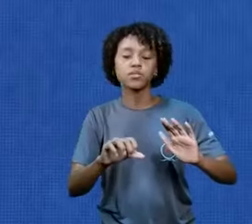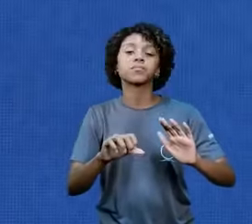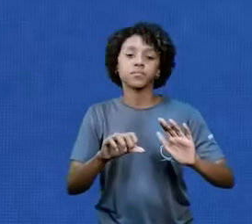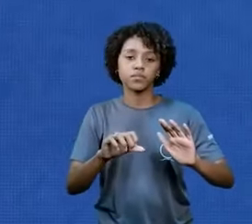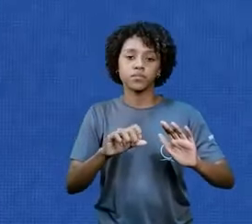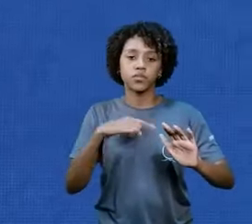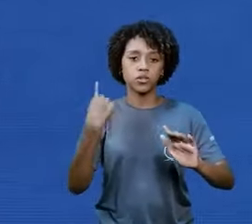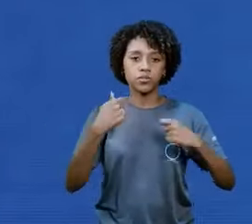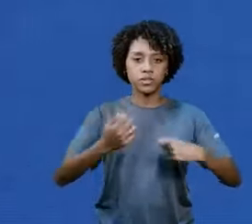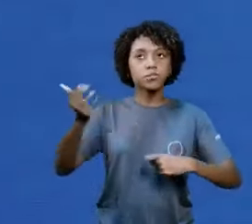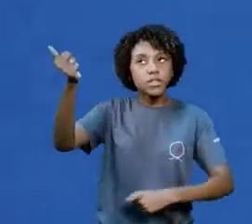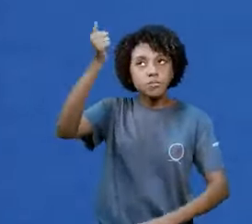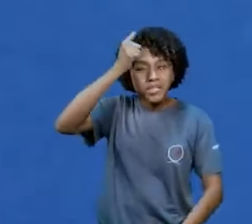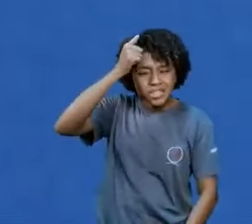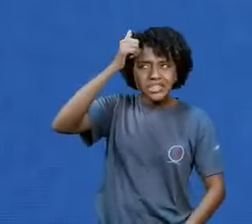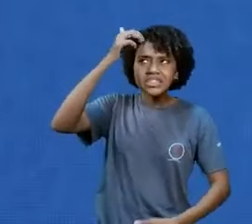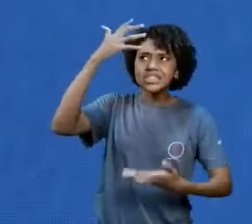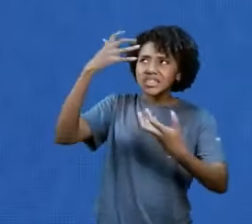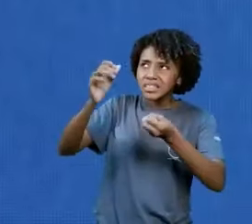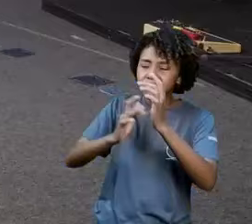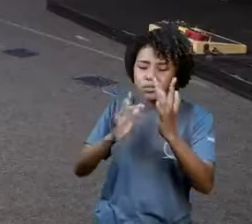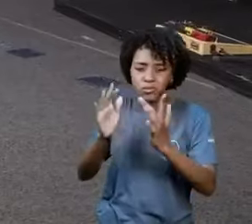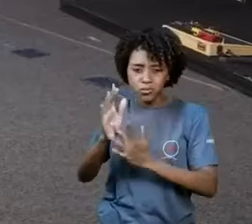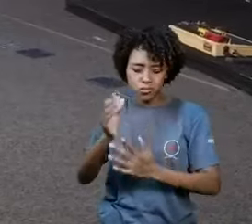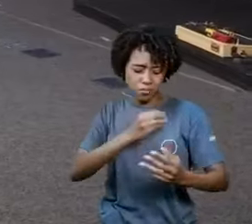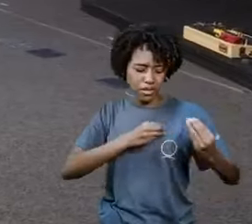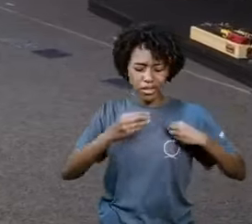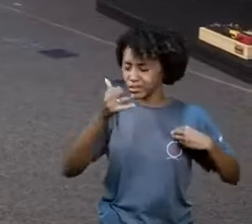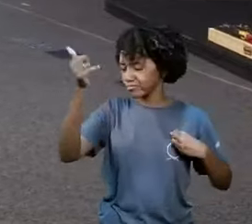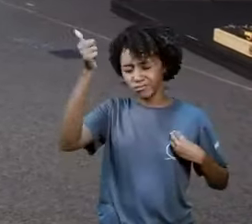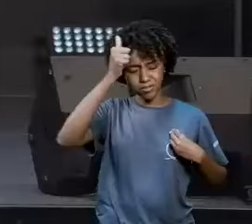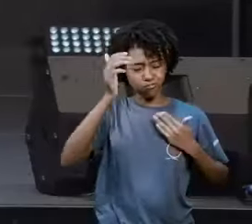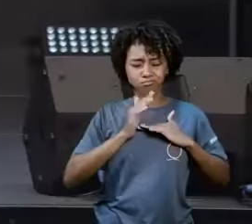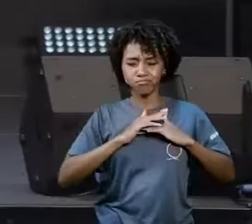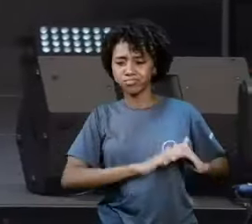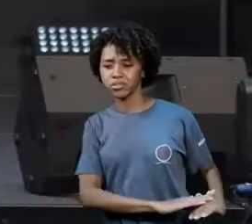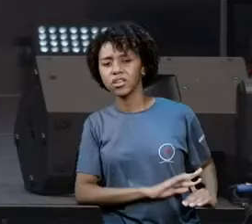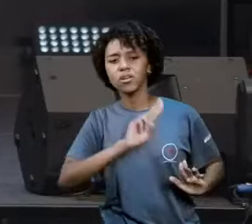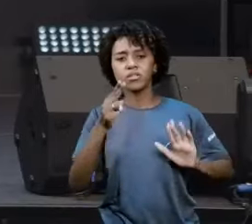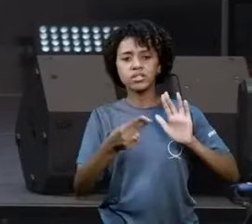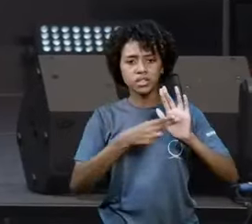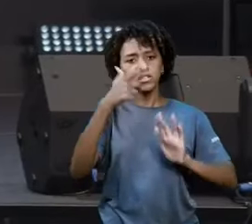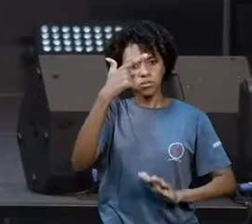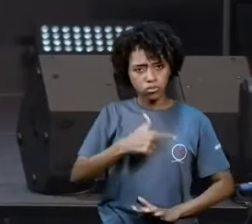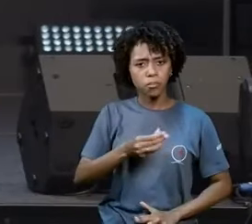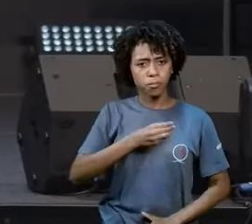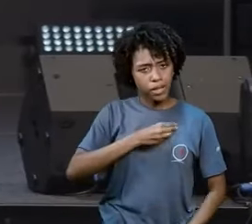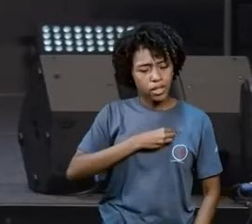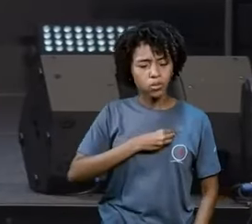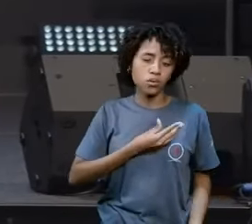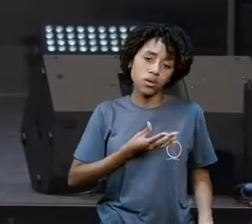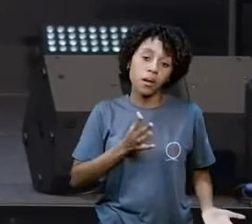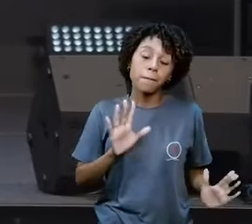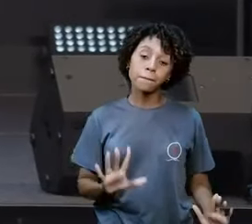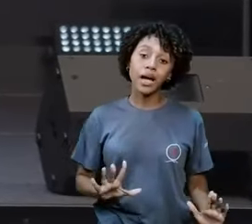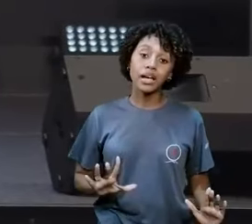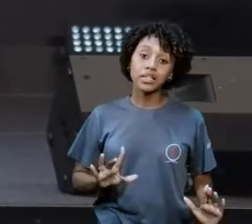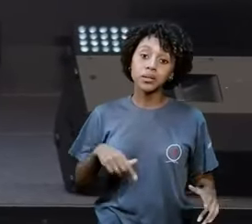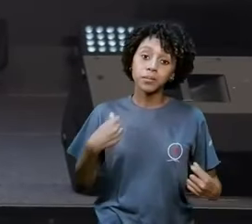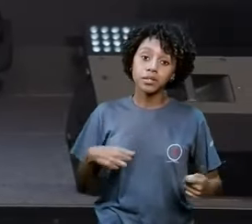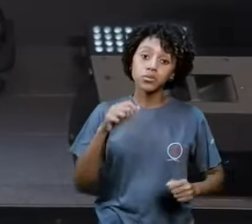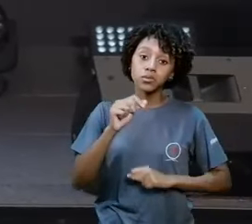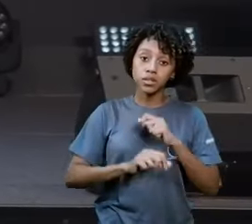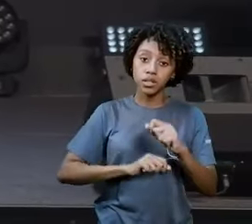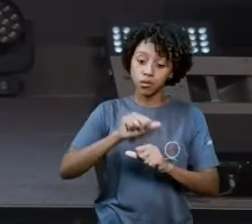é minha ação arrepende os meus pecados reconhecer que sou um pecador e me converter ao